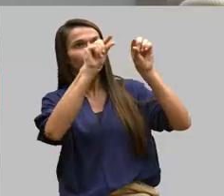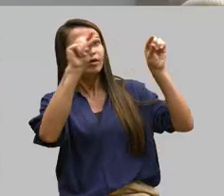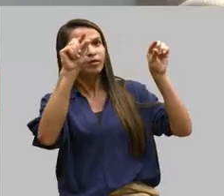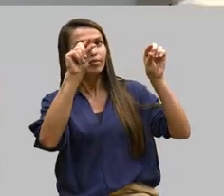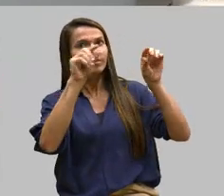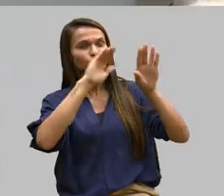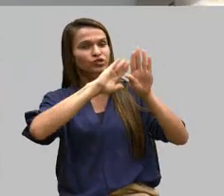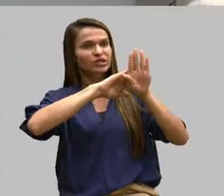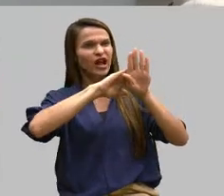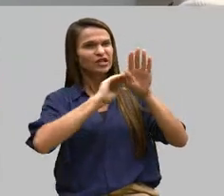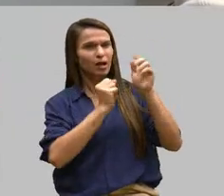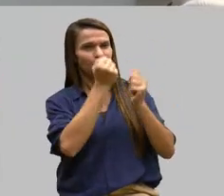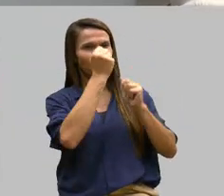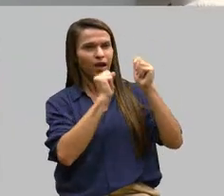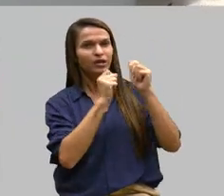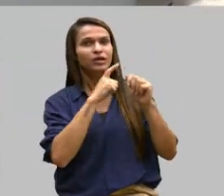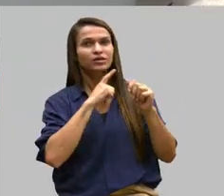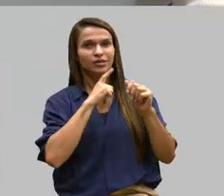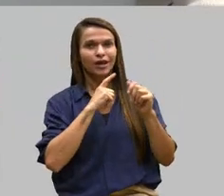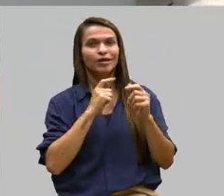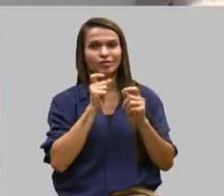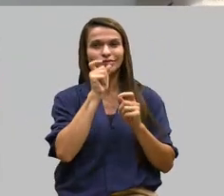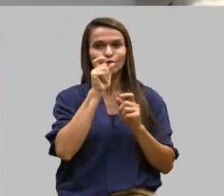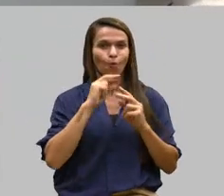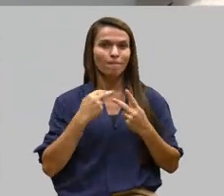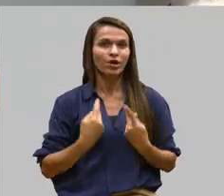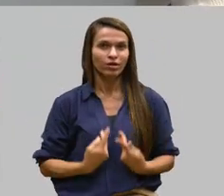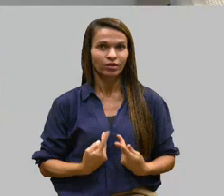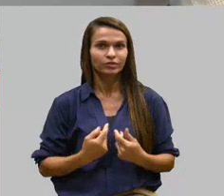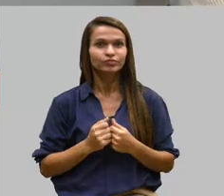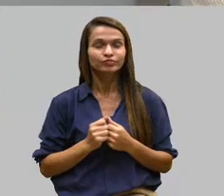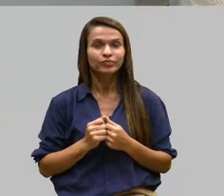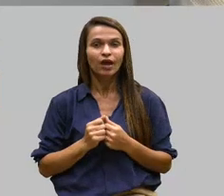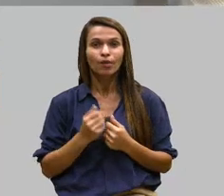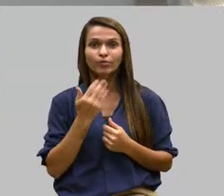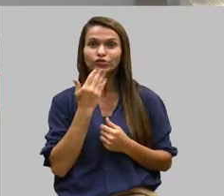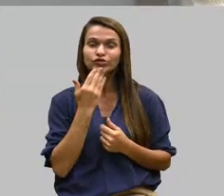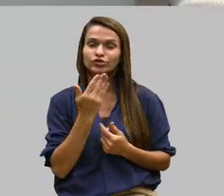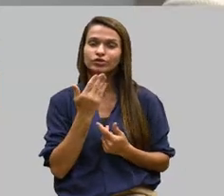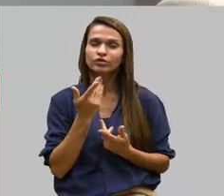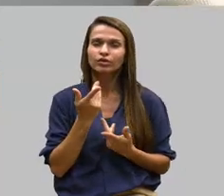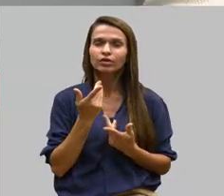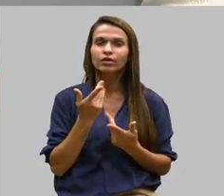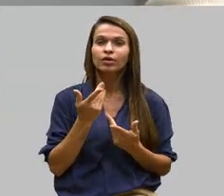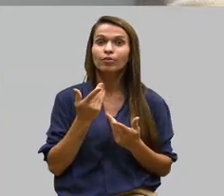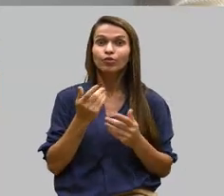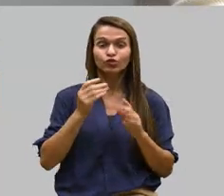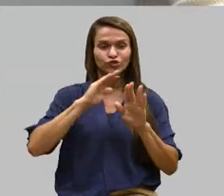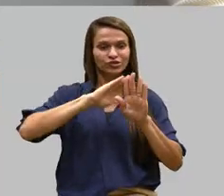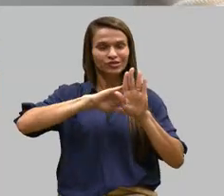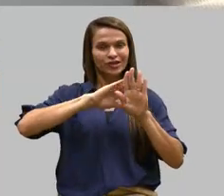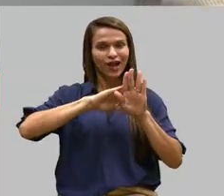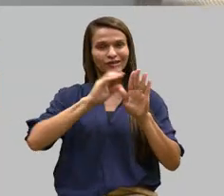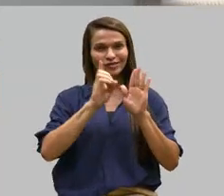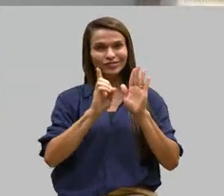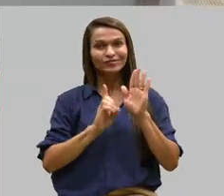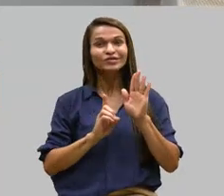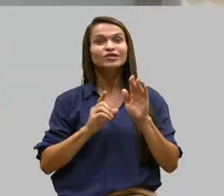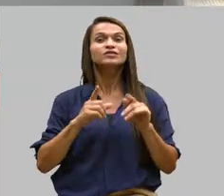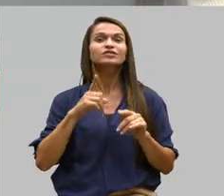tem gente e eu pedi autorização para ele se eu pudesse utilizar nas minhas falas por trás da deficiência tem gente